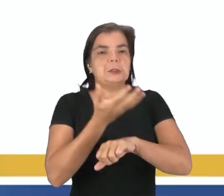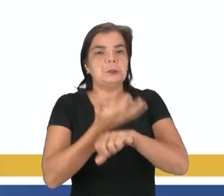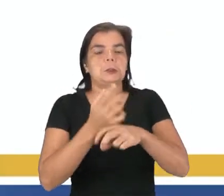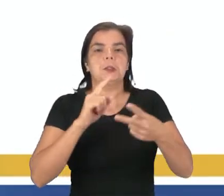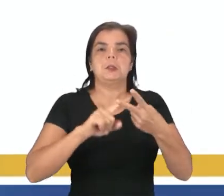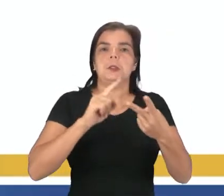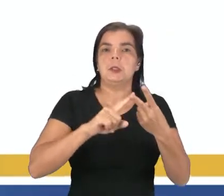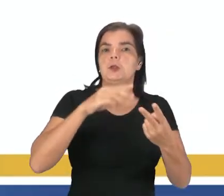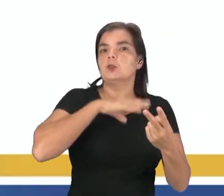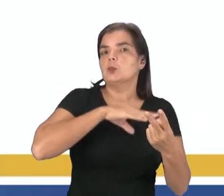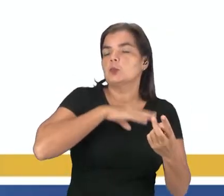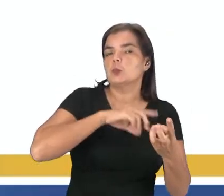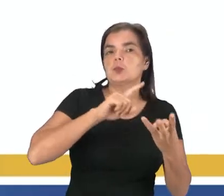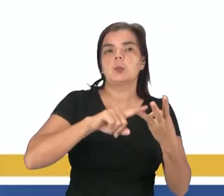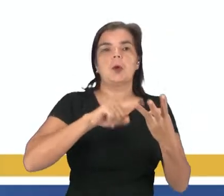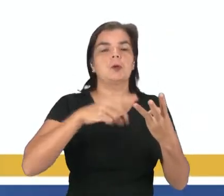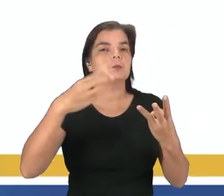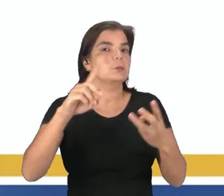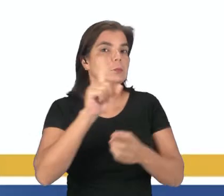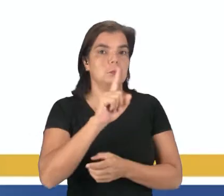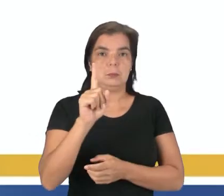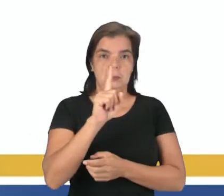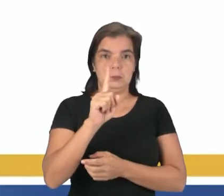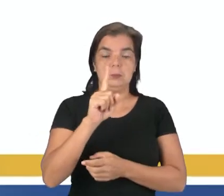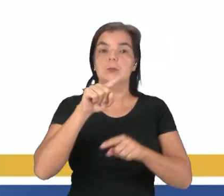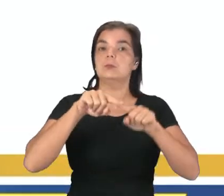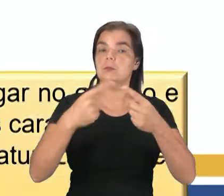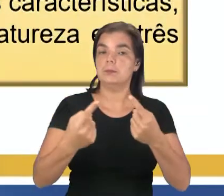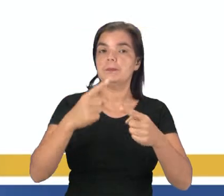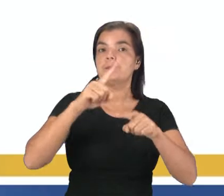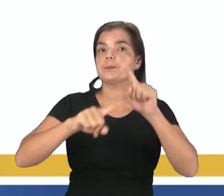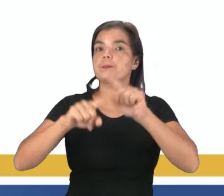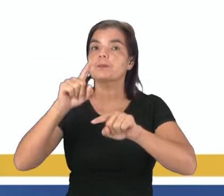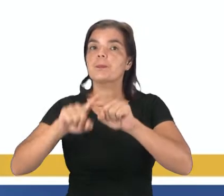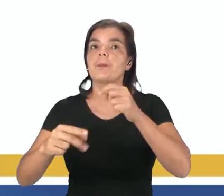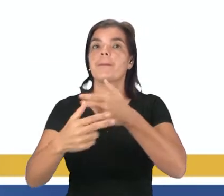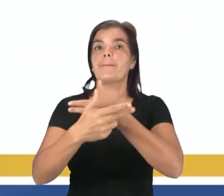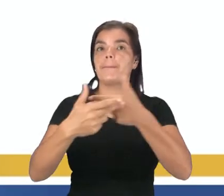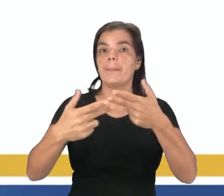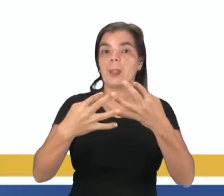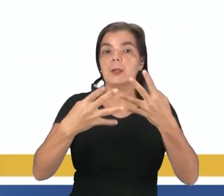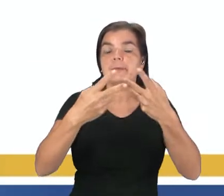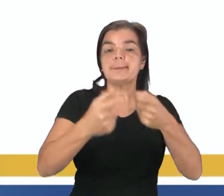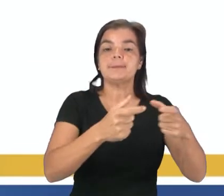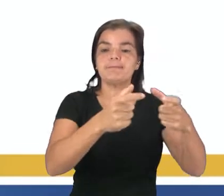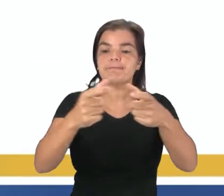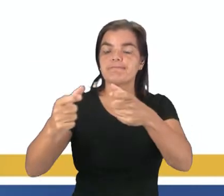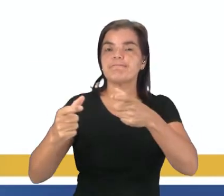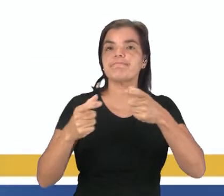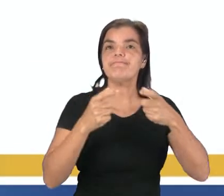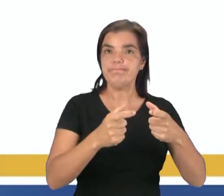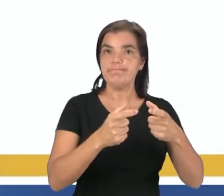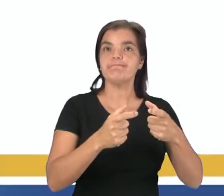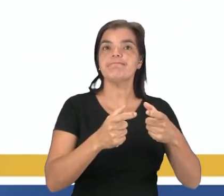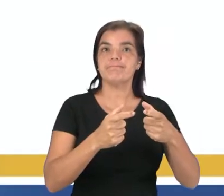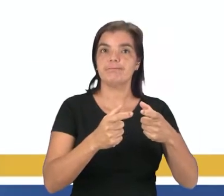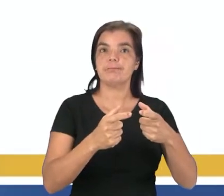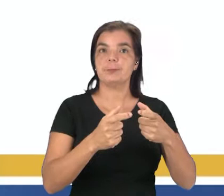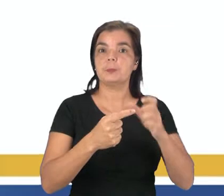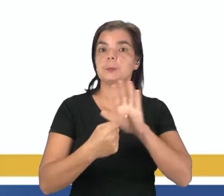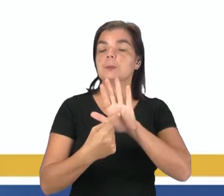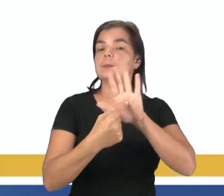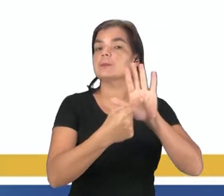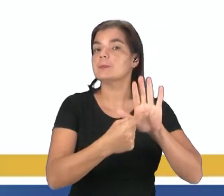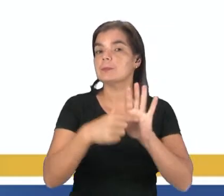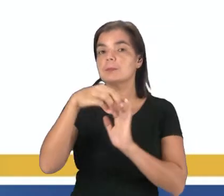ciências, matéria de português, matéria de matemática. Não. Quando a gente fala de matéria, nós estamos falando de tudo aquilo que ocupa um